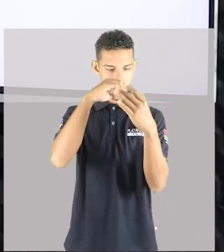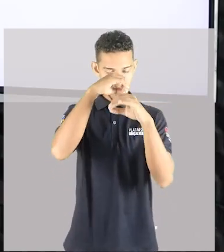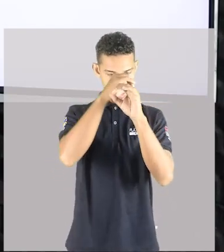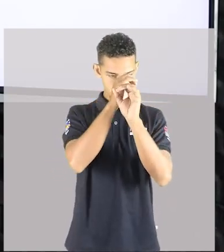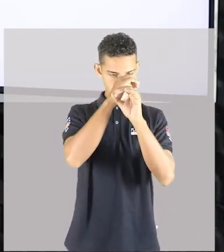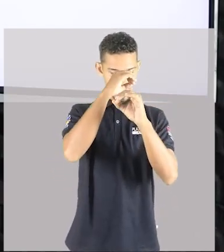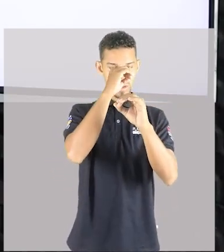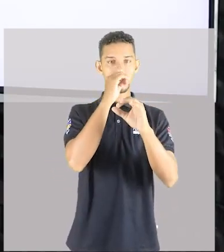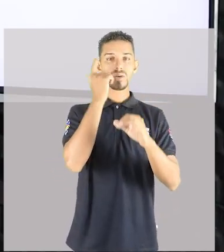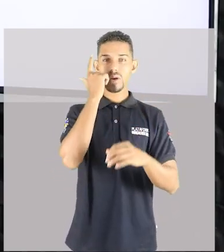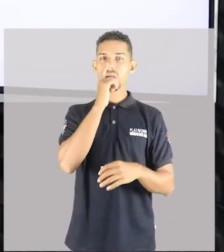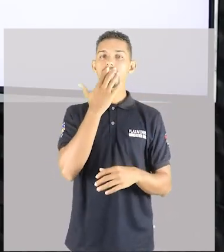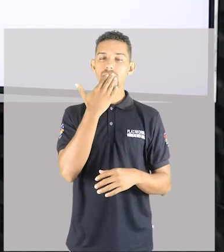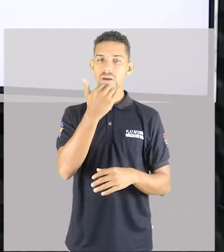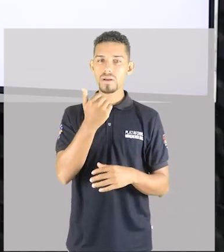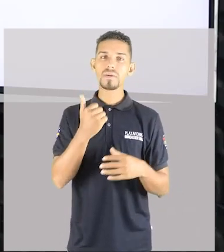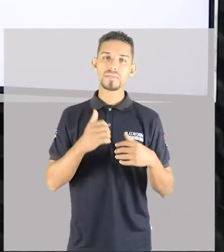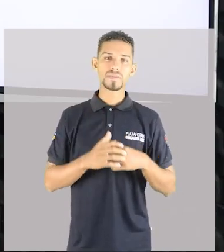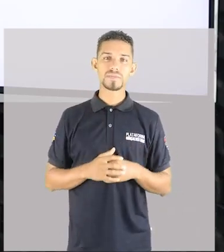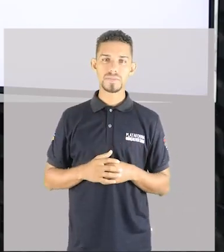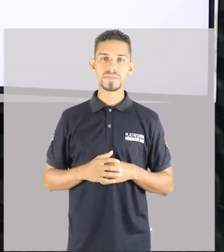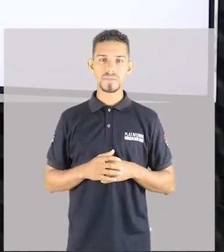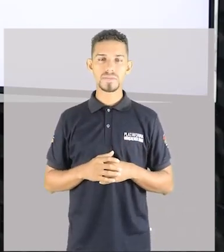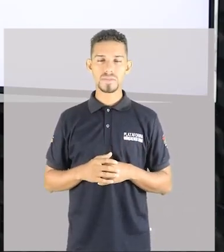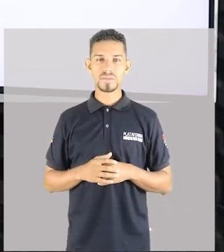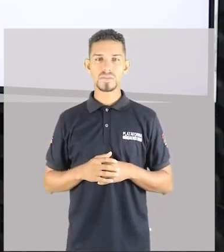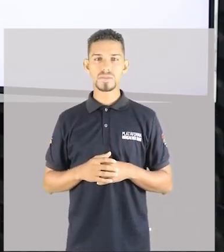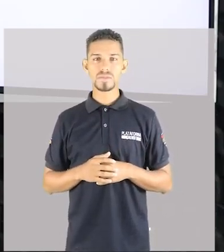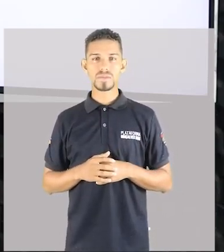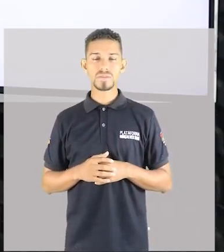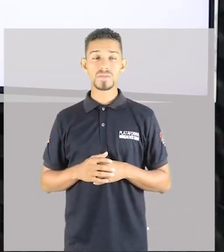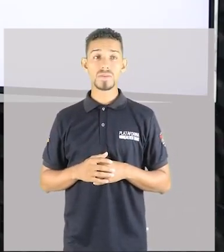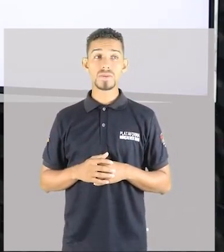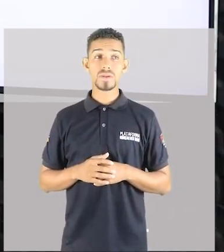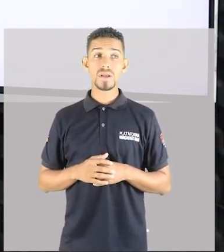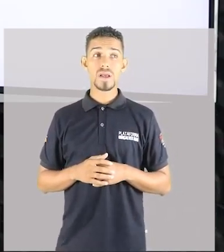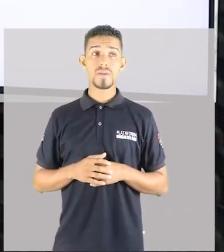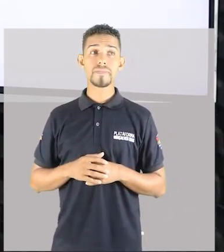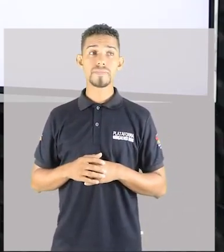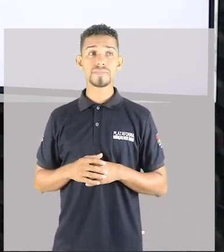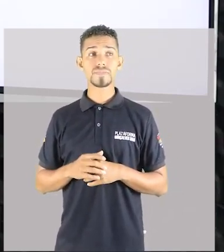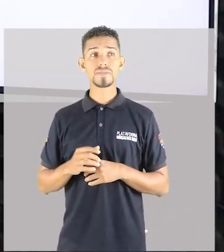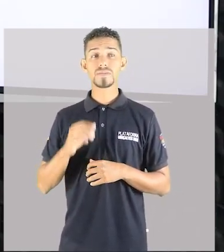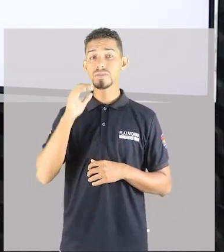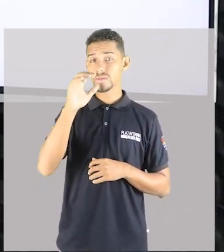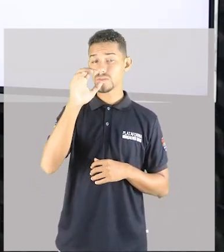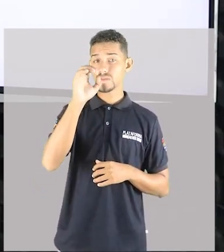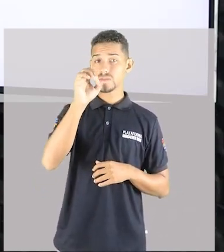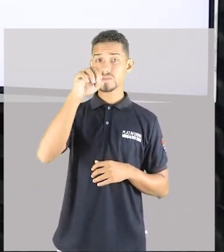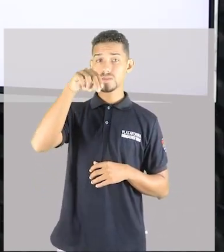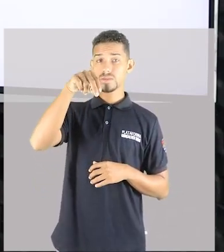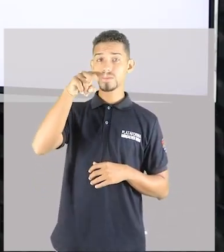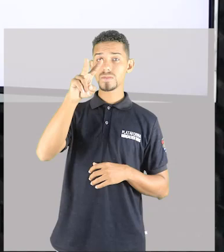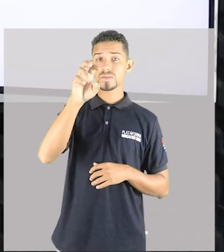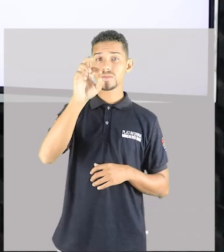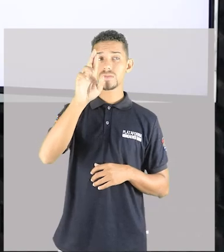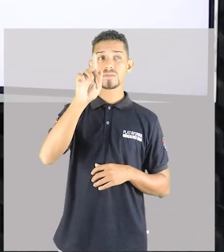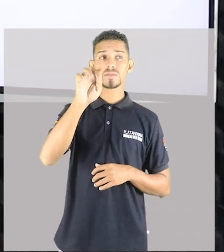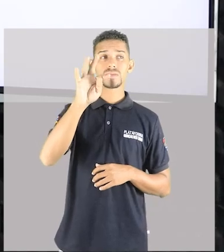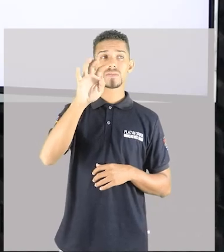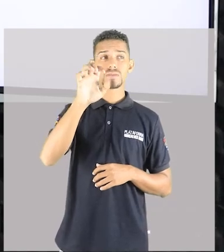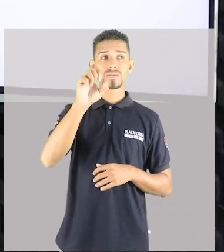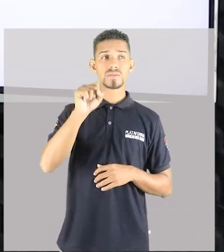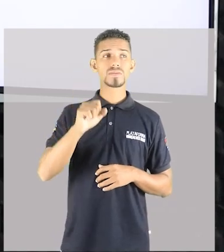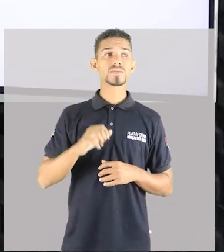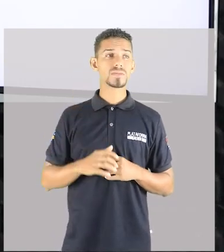da hipermetropia, com lentes convergentes. Então, as lentes convergentes, elas corrigem a hipermetropia e